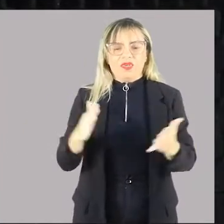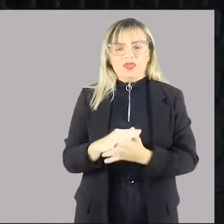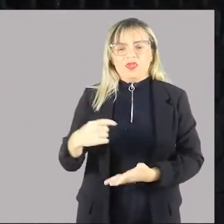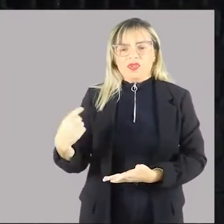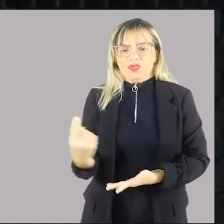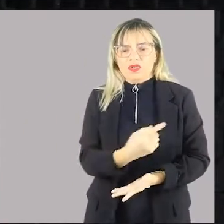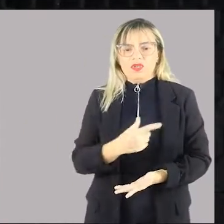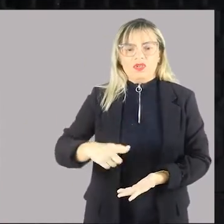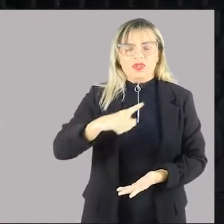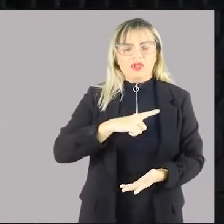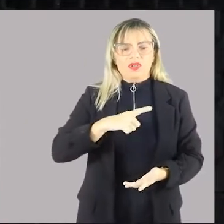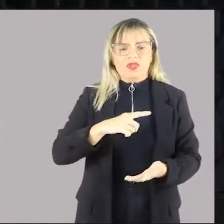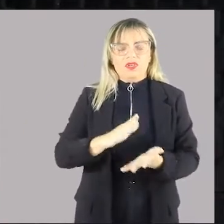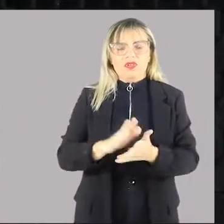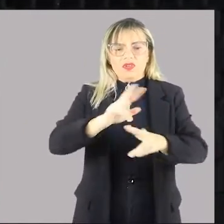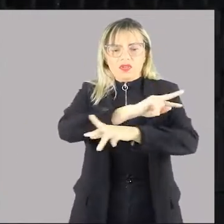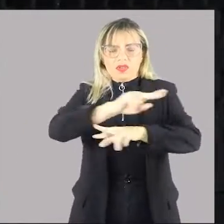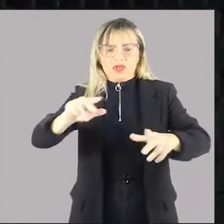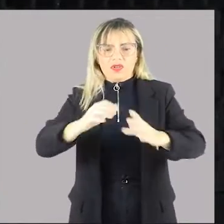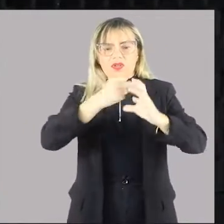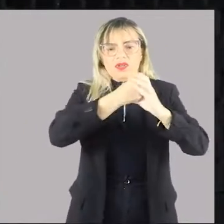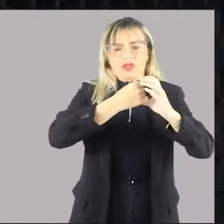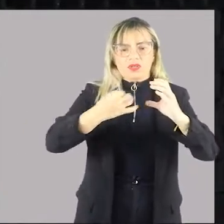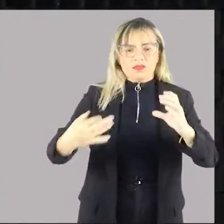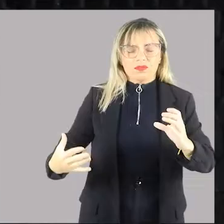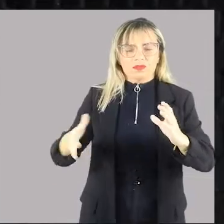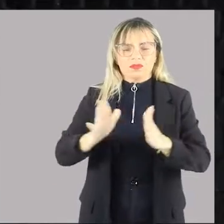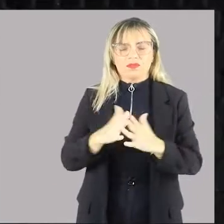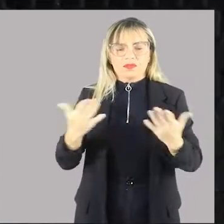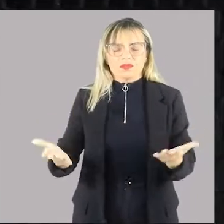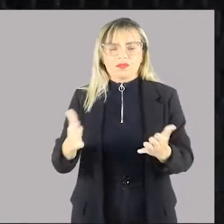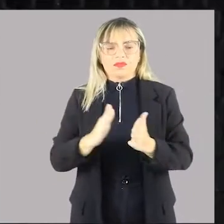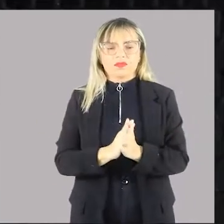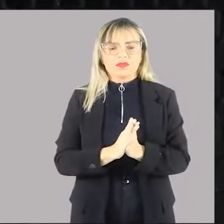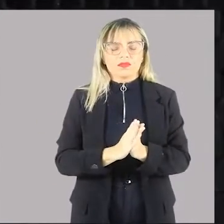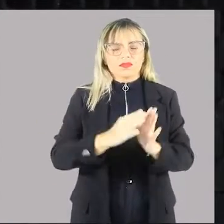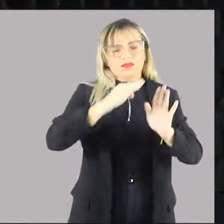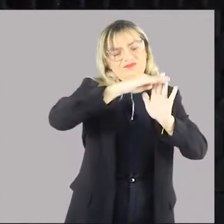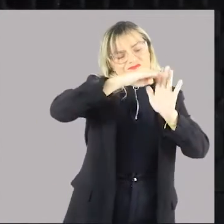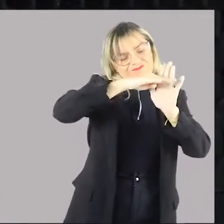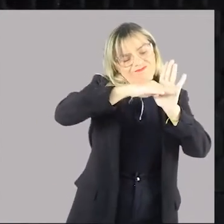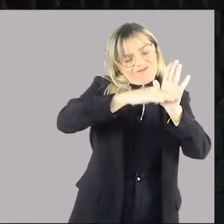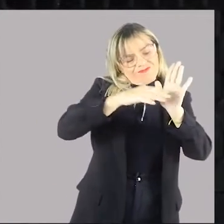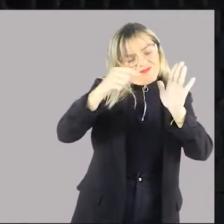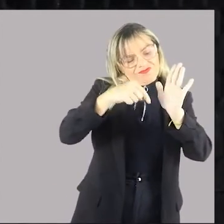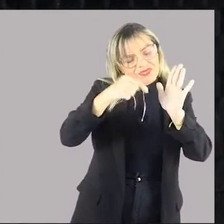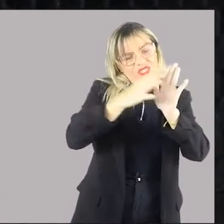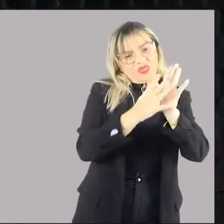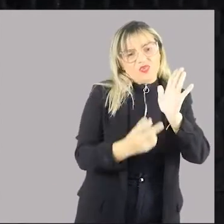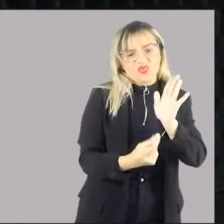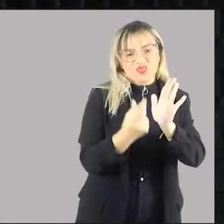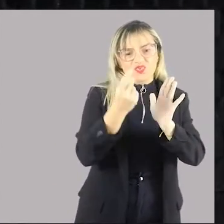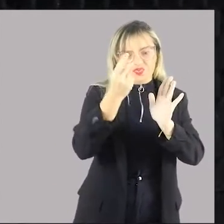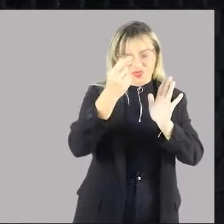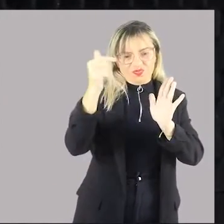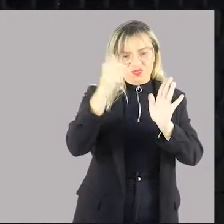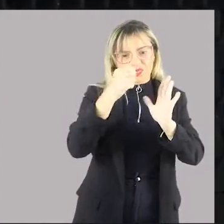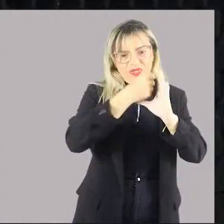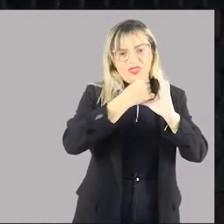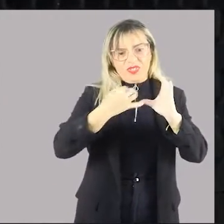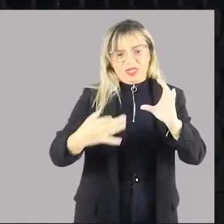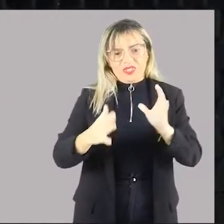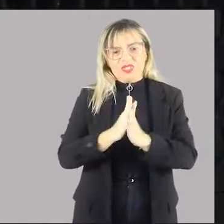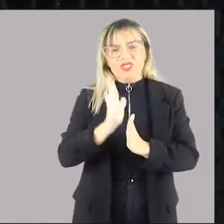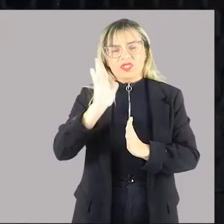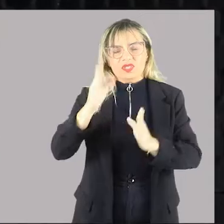temos vários indicativos, ou seja, desde a questão da faixa de renda, como nós